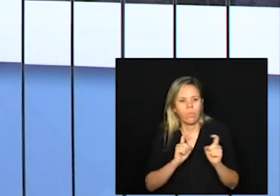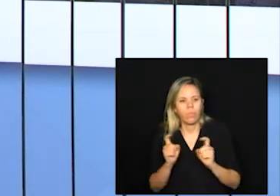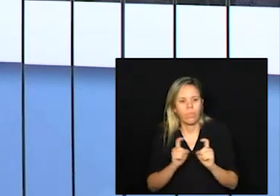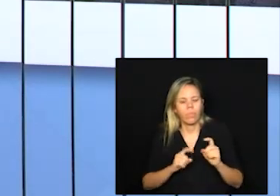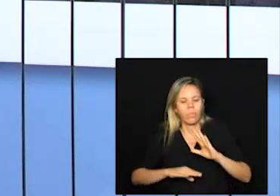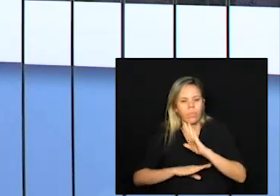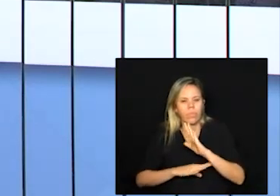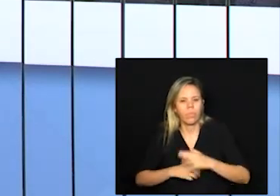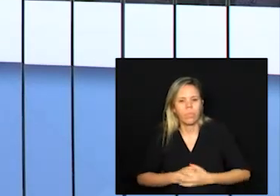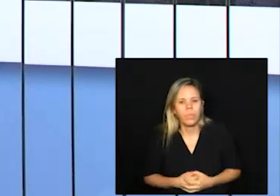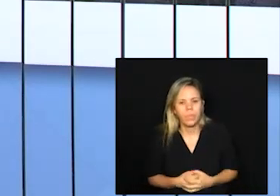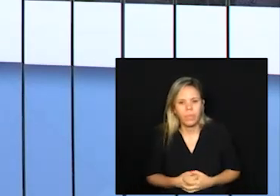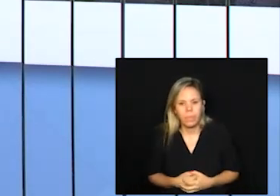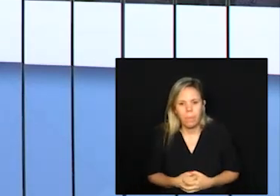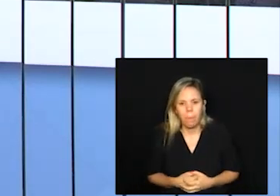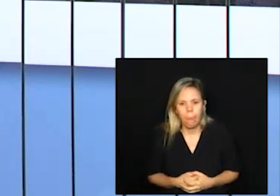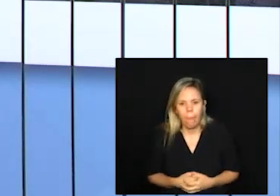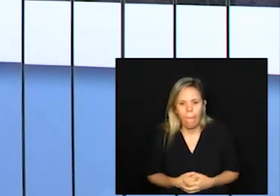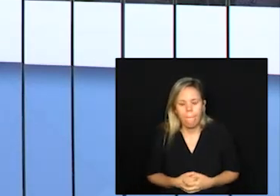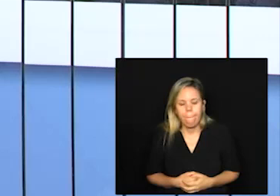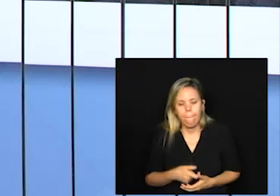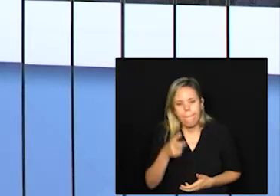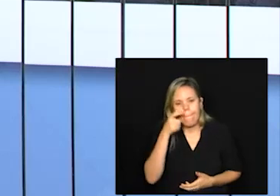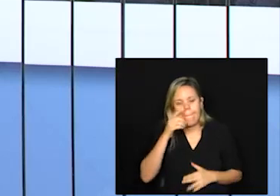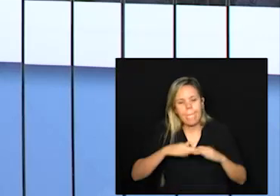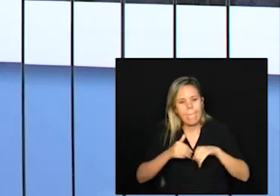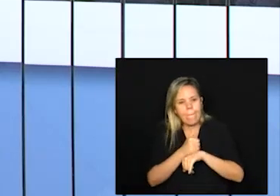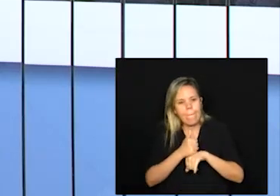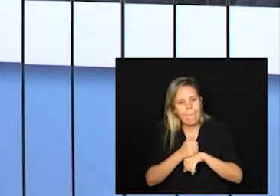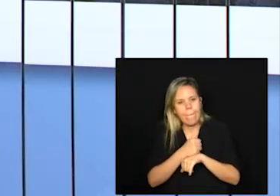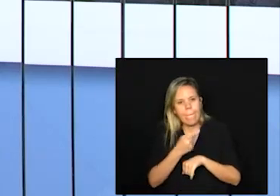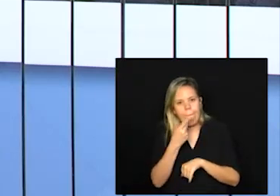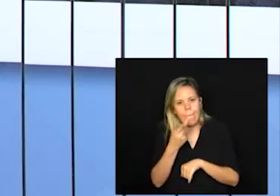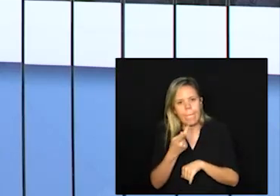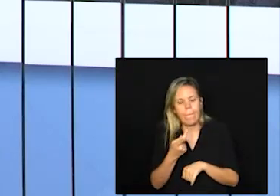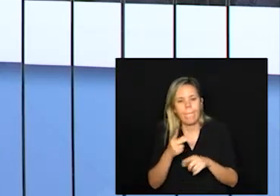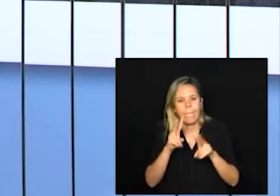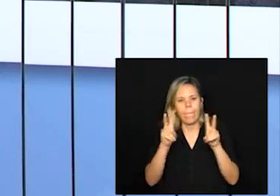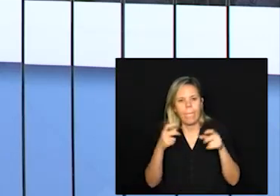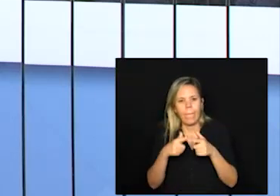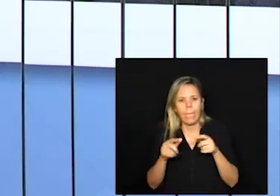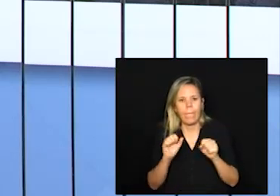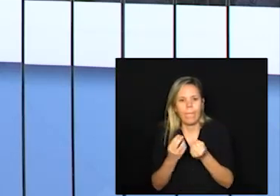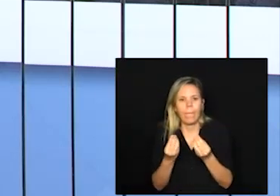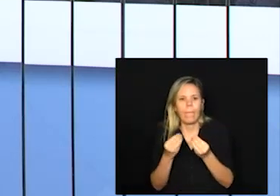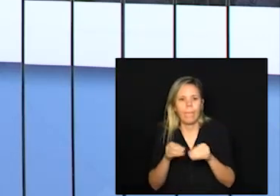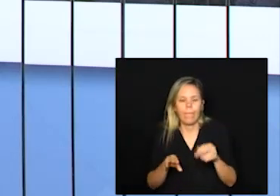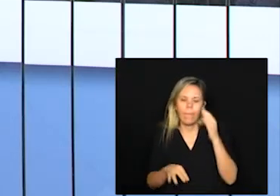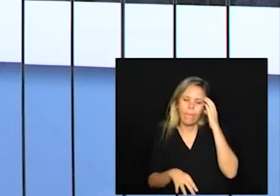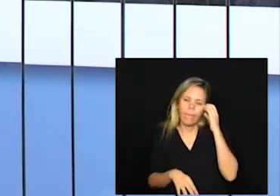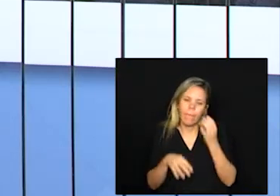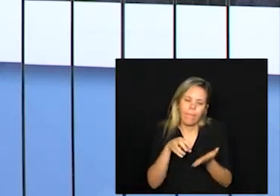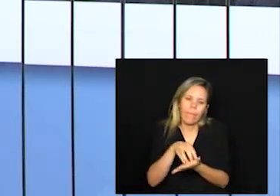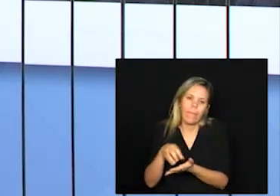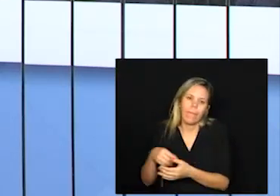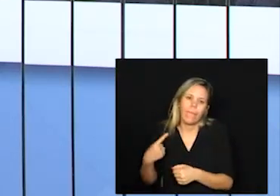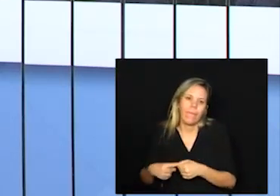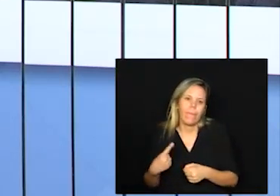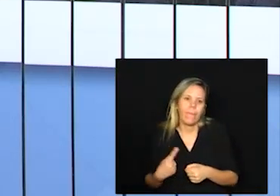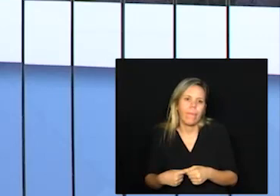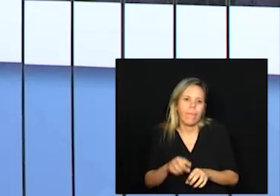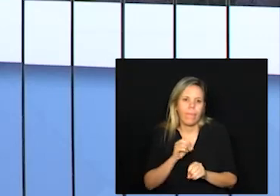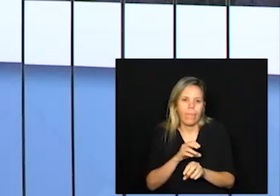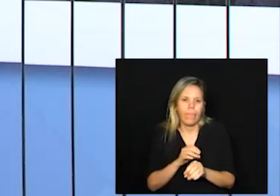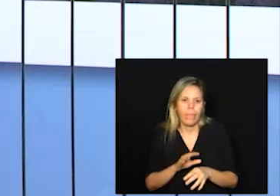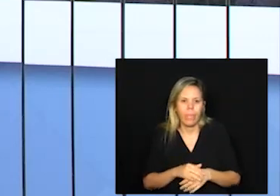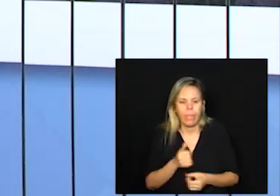na Câmara. Desta vez, ouviu profissionais que falaram dos impactos da pandemia na rede municipal de